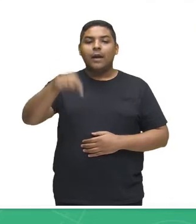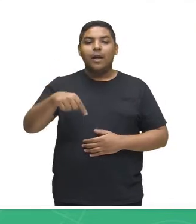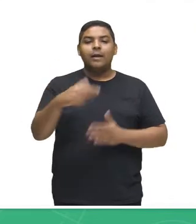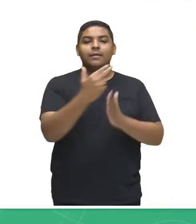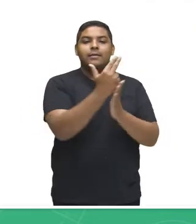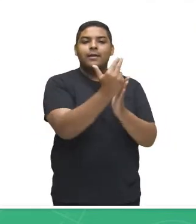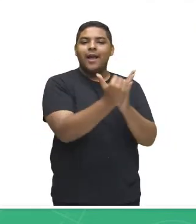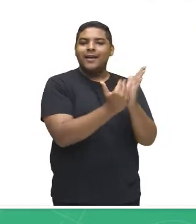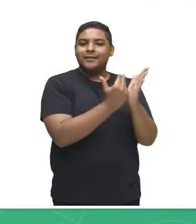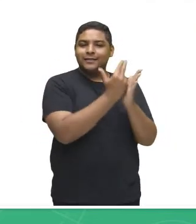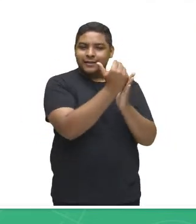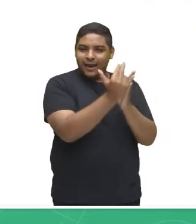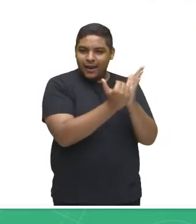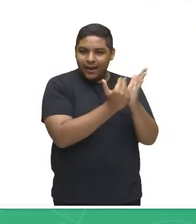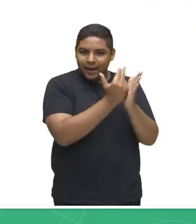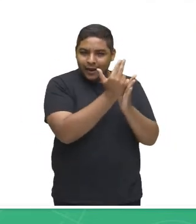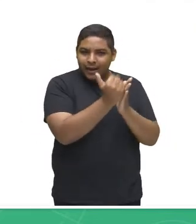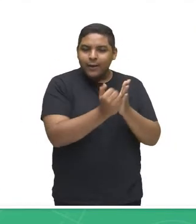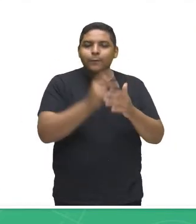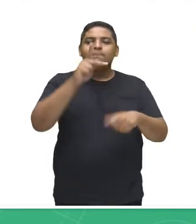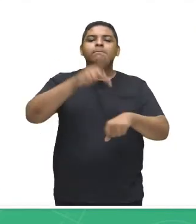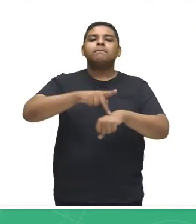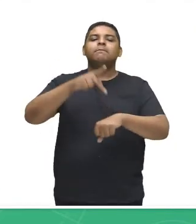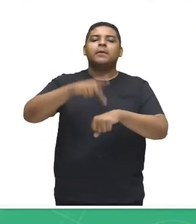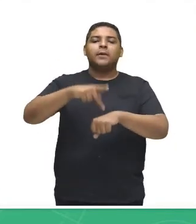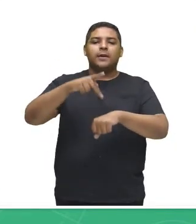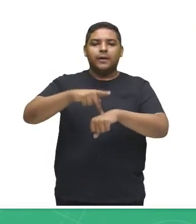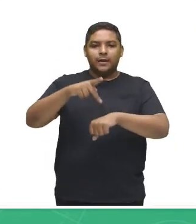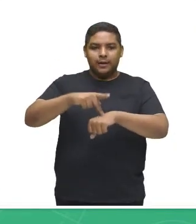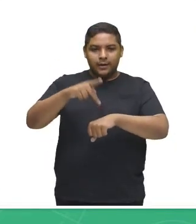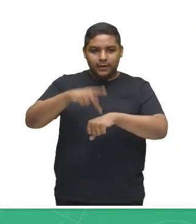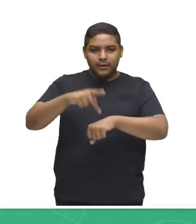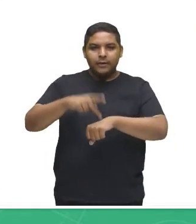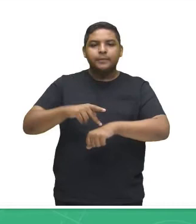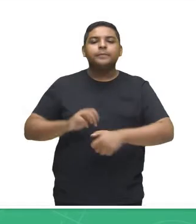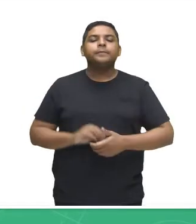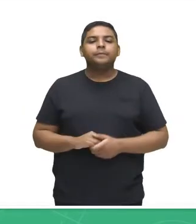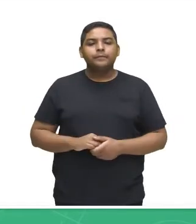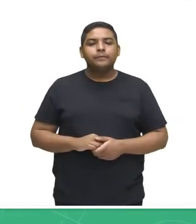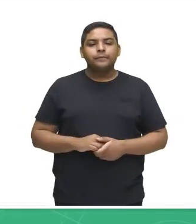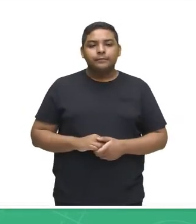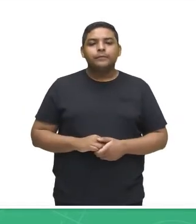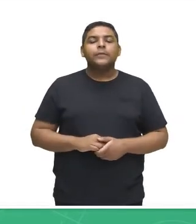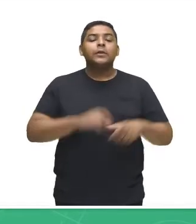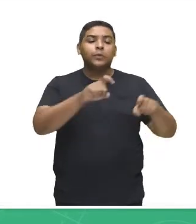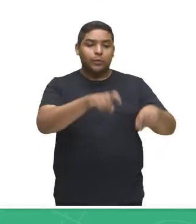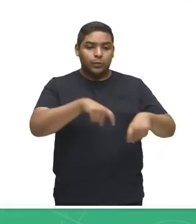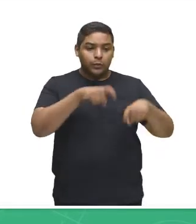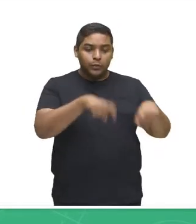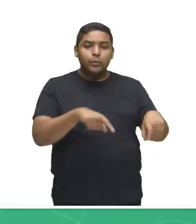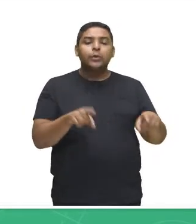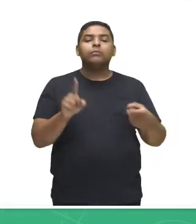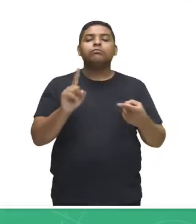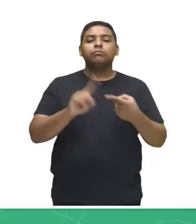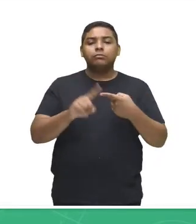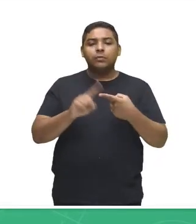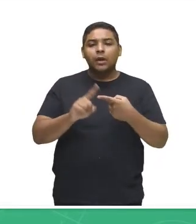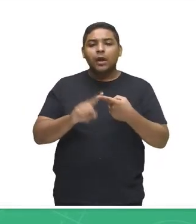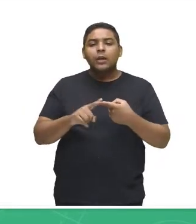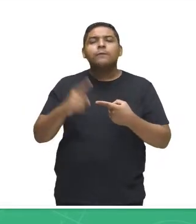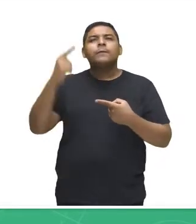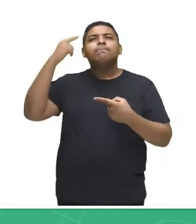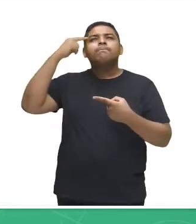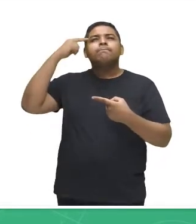escrita entre os sumérios? Olha aqui para a professora. Os sumérios, além da agricultura, eles começaram a trabalhar a ideia de